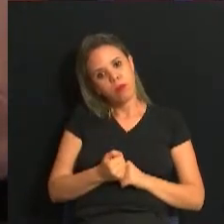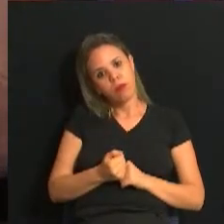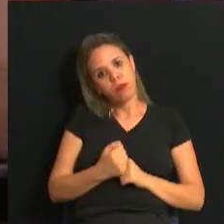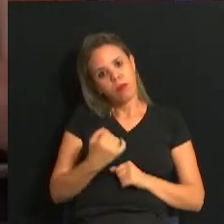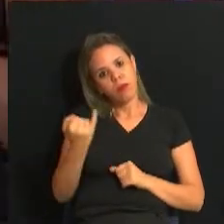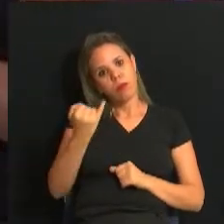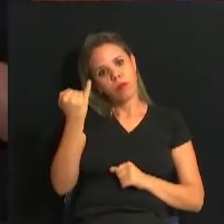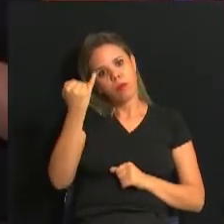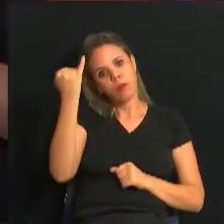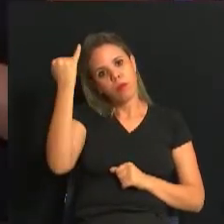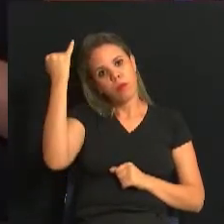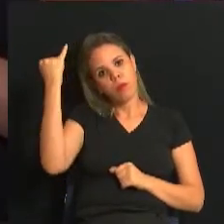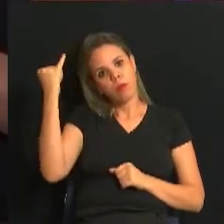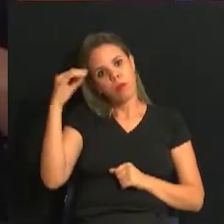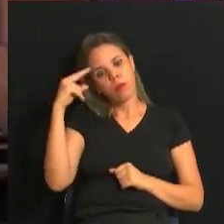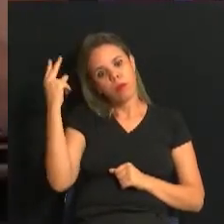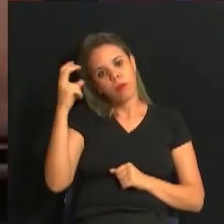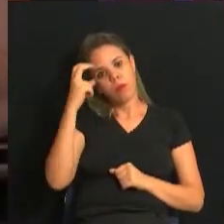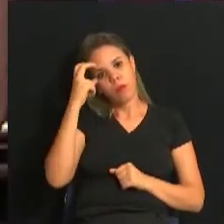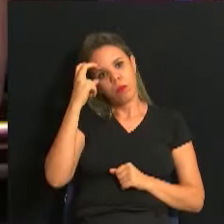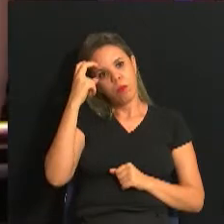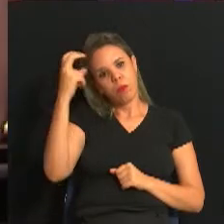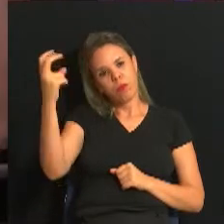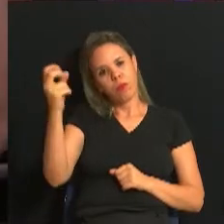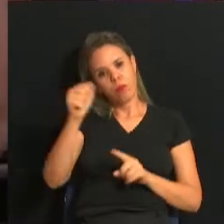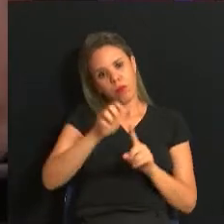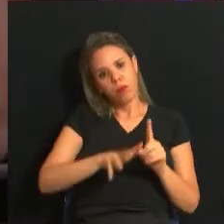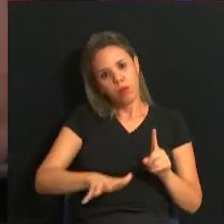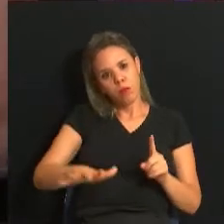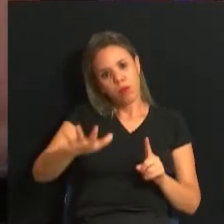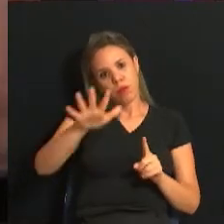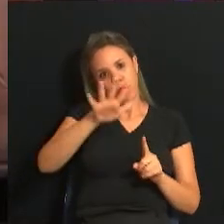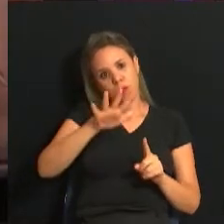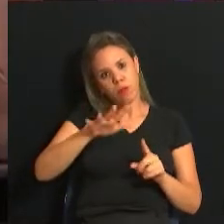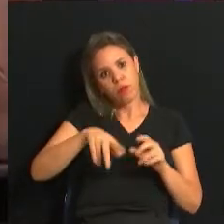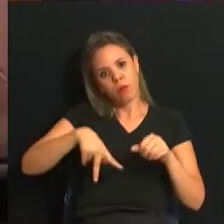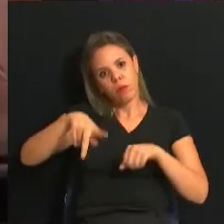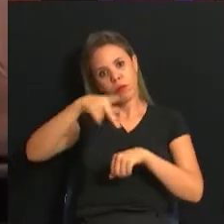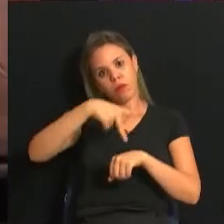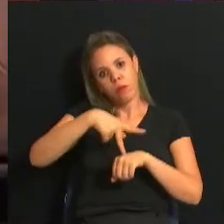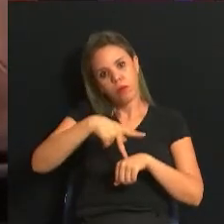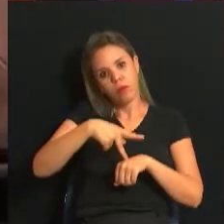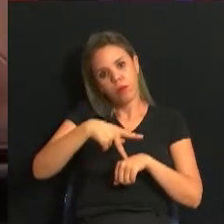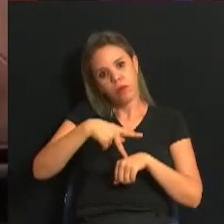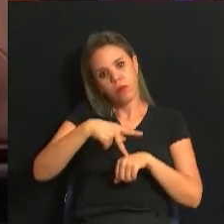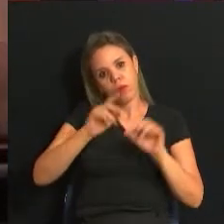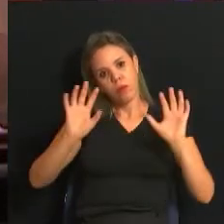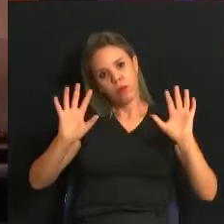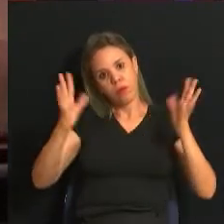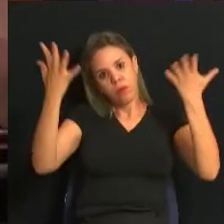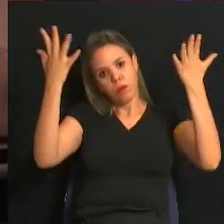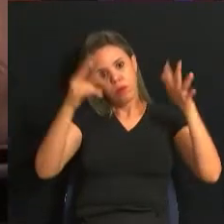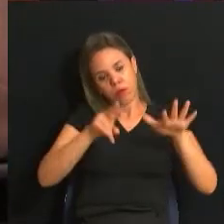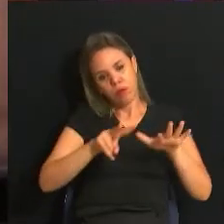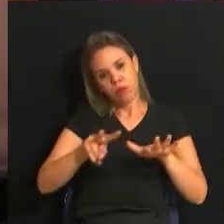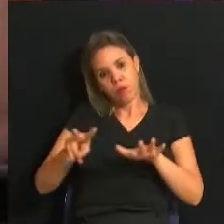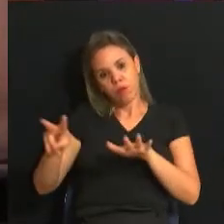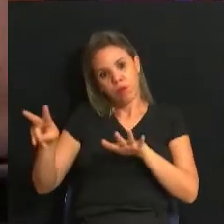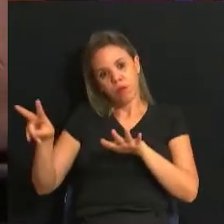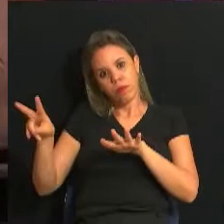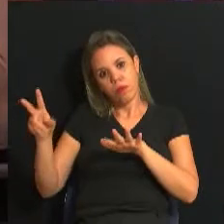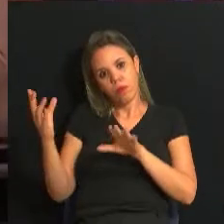importante para o reconhecimento de uma sociedade, de uma nação. Então, assim, celebrar uma semana